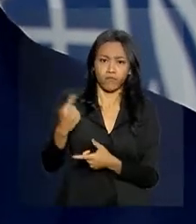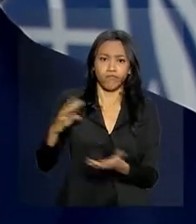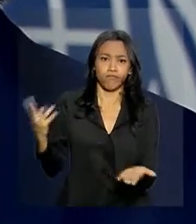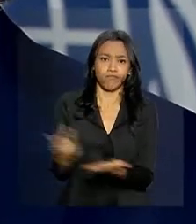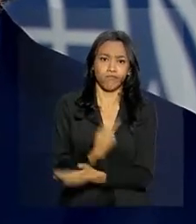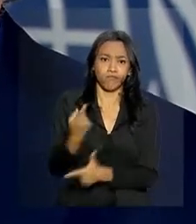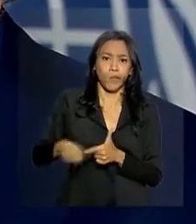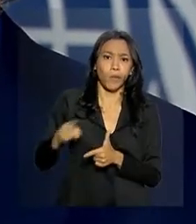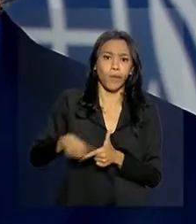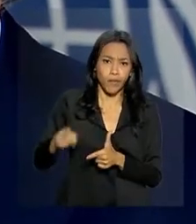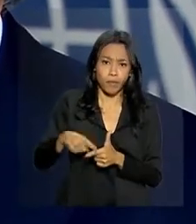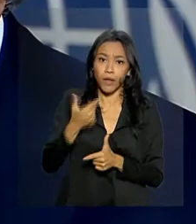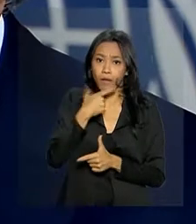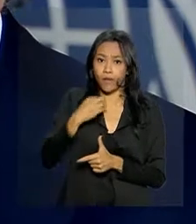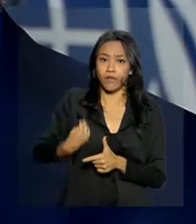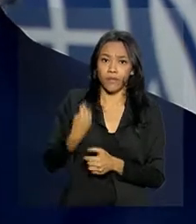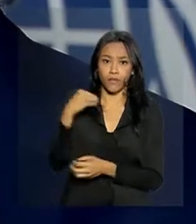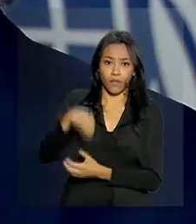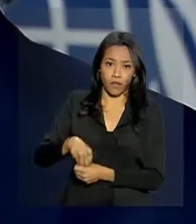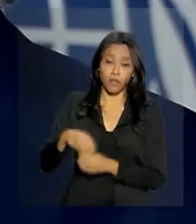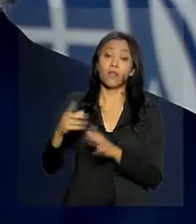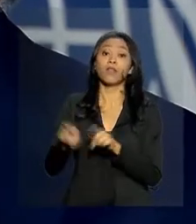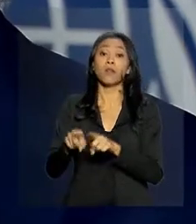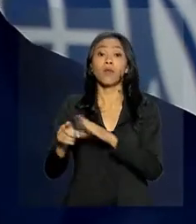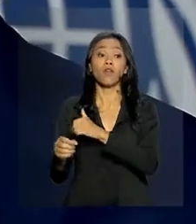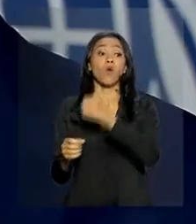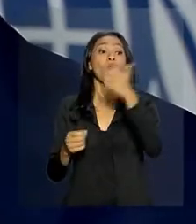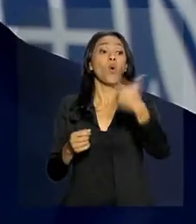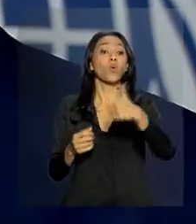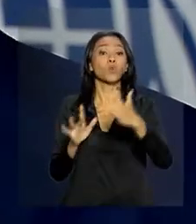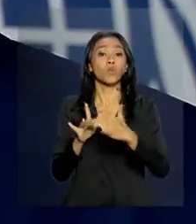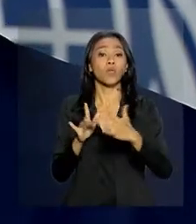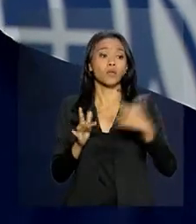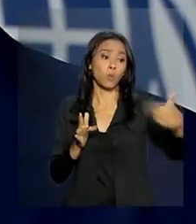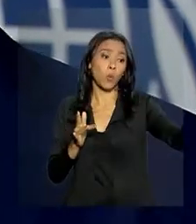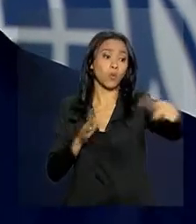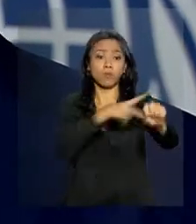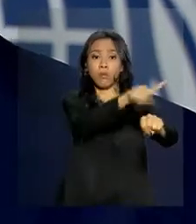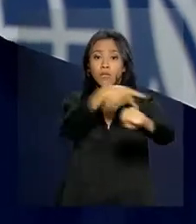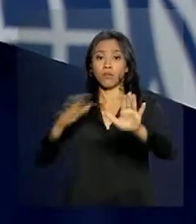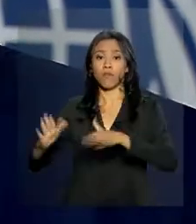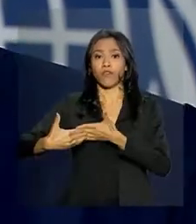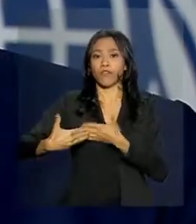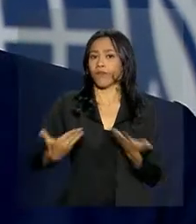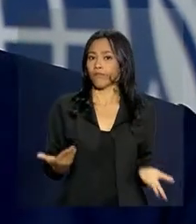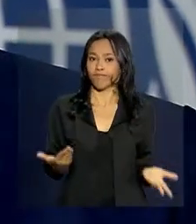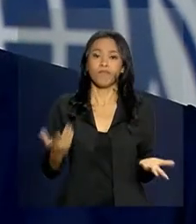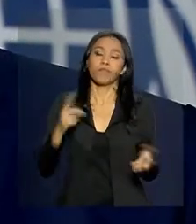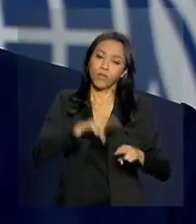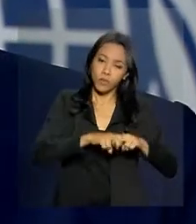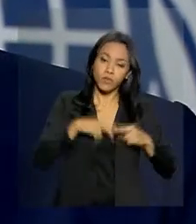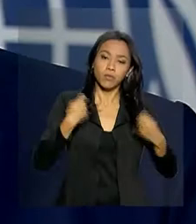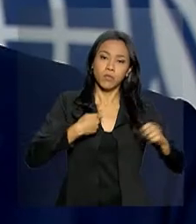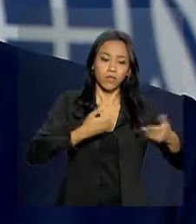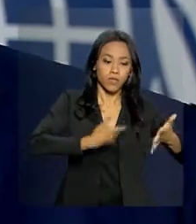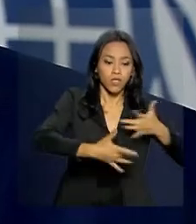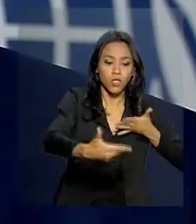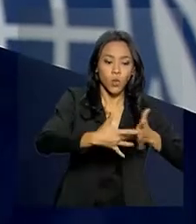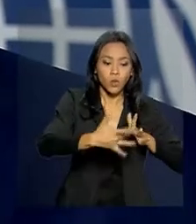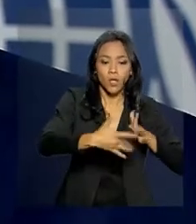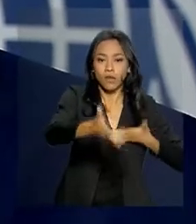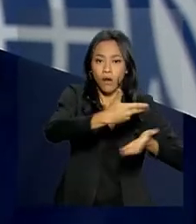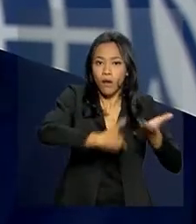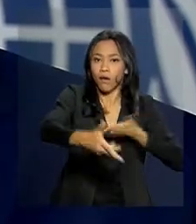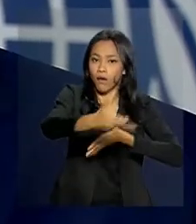vive naquele país como na relação desse país com outros países a ideia do multilateralismo para que haja uma um diálogo